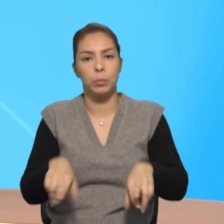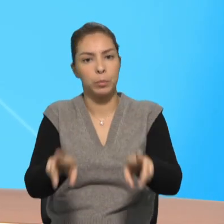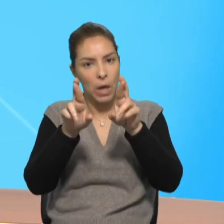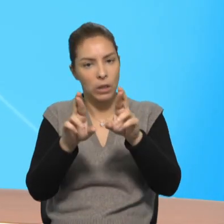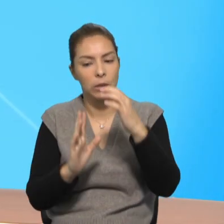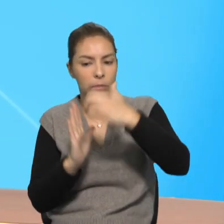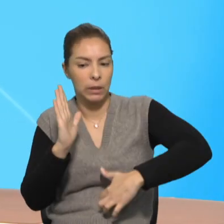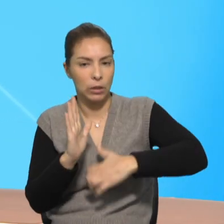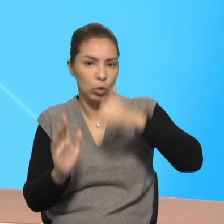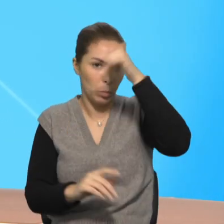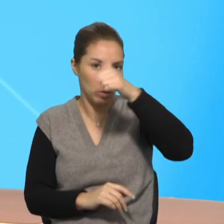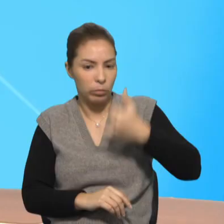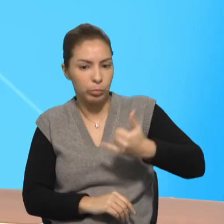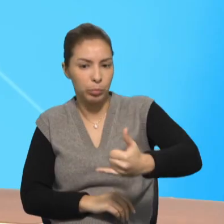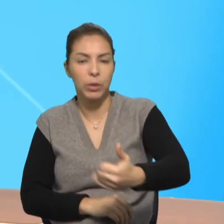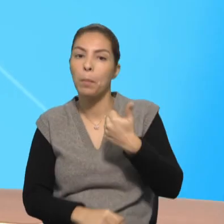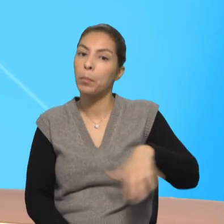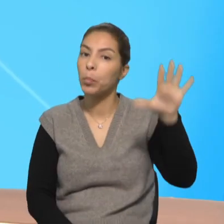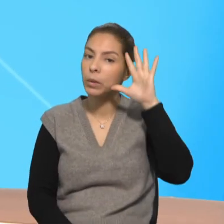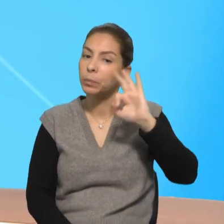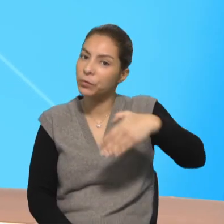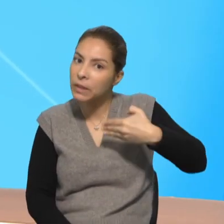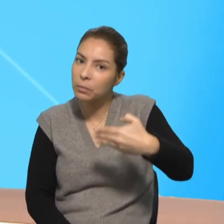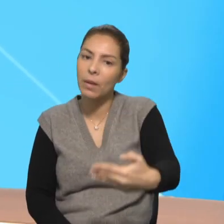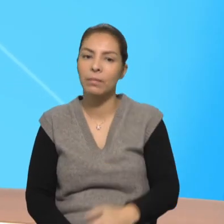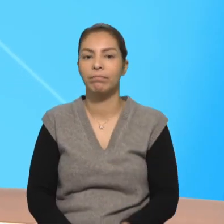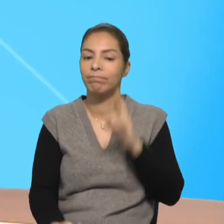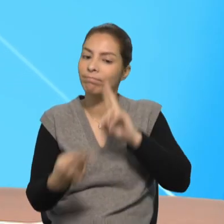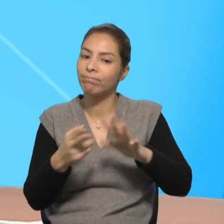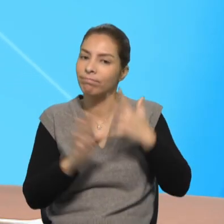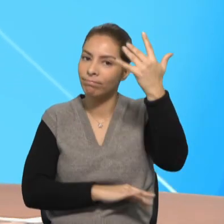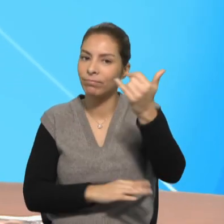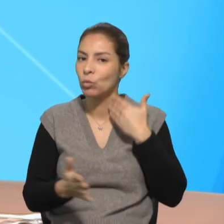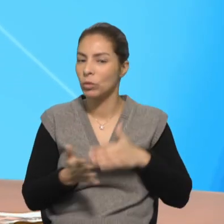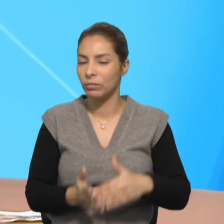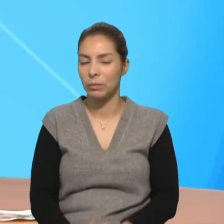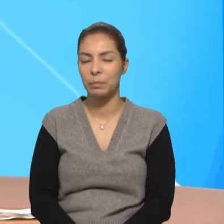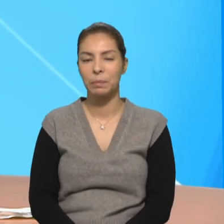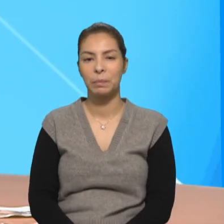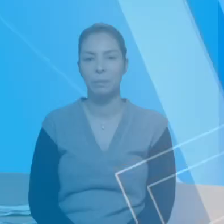liturgia de cada domingo. Desejo-lhe uma boa tarde, ótimo fim de semana. Até à próxima segunda-feira, se Deus quiser.